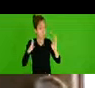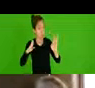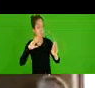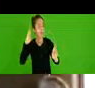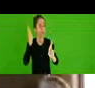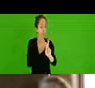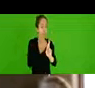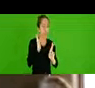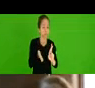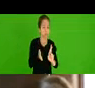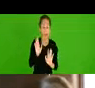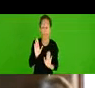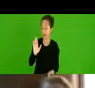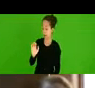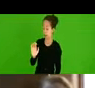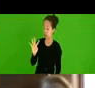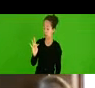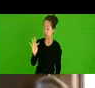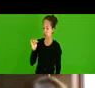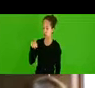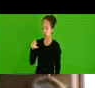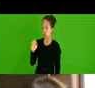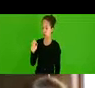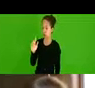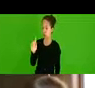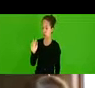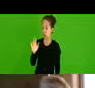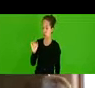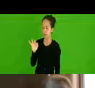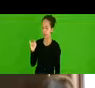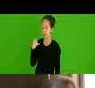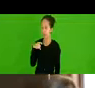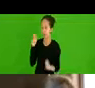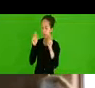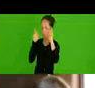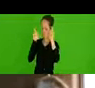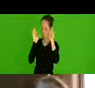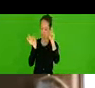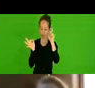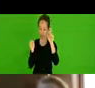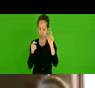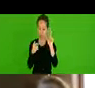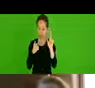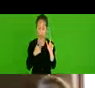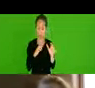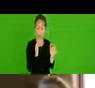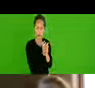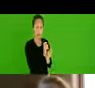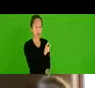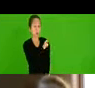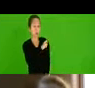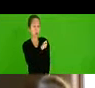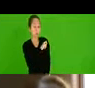etnografia, ultimamente, ela tem chamado e atenção e eu estou com um grupo de alunos também trabalhando muito